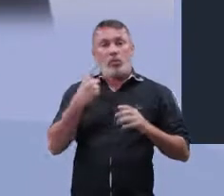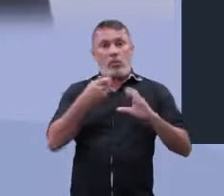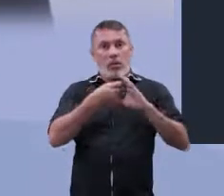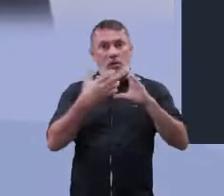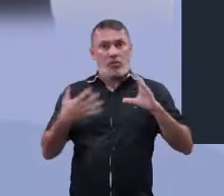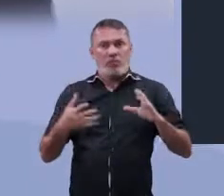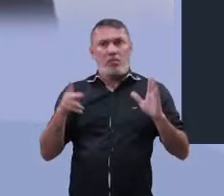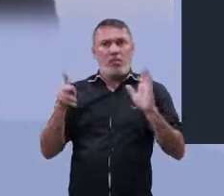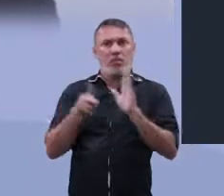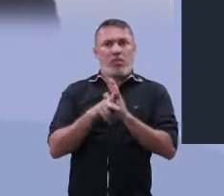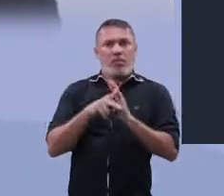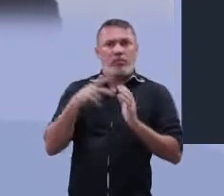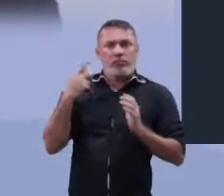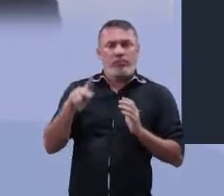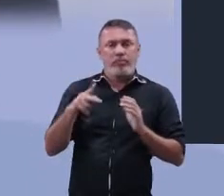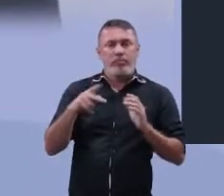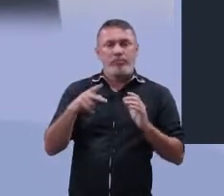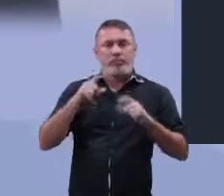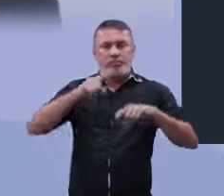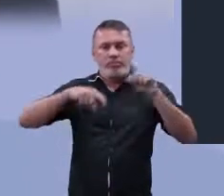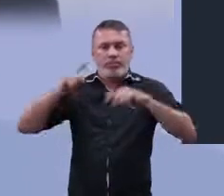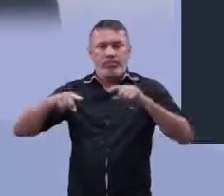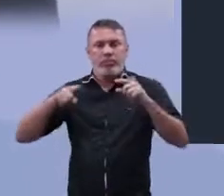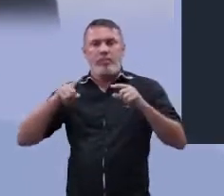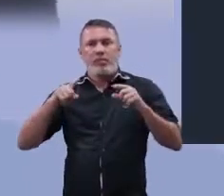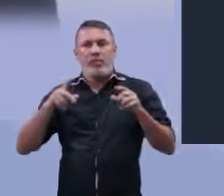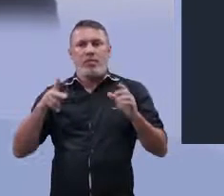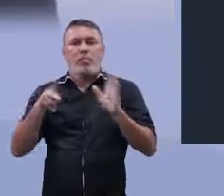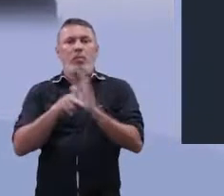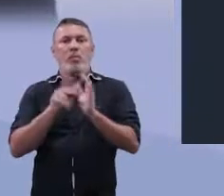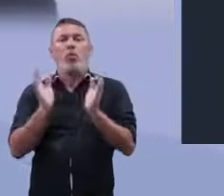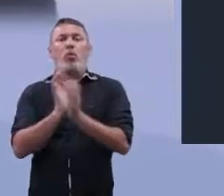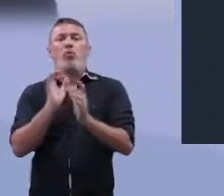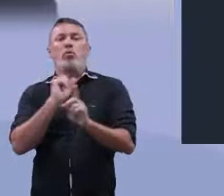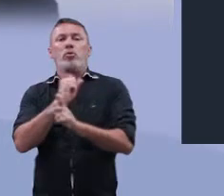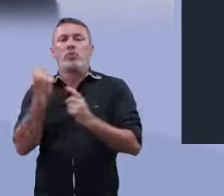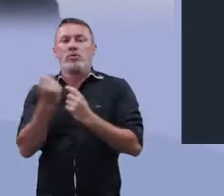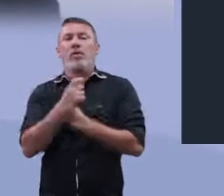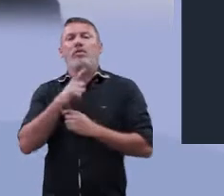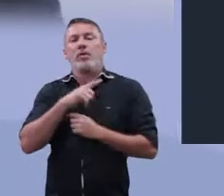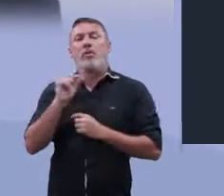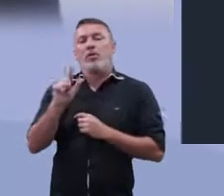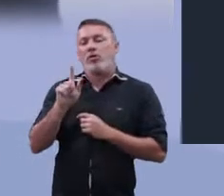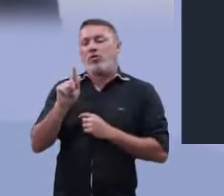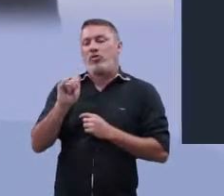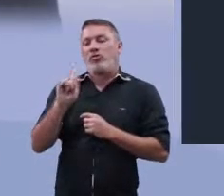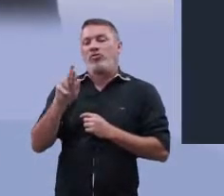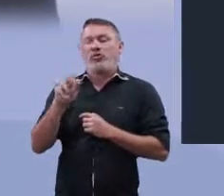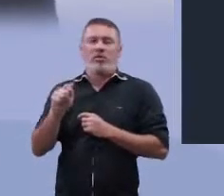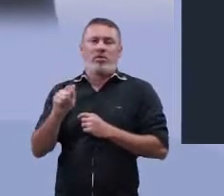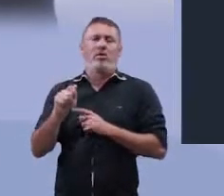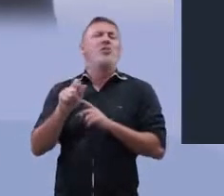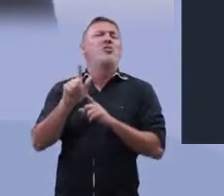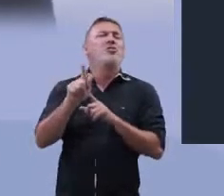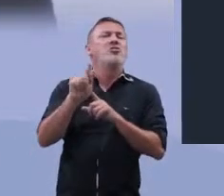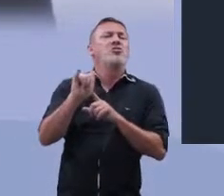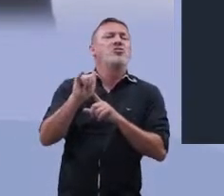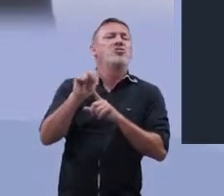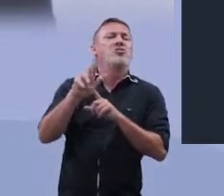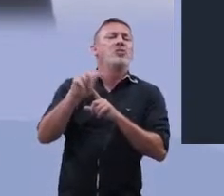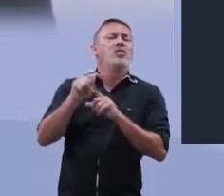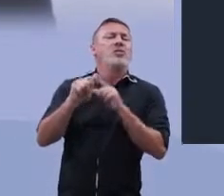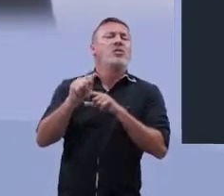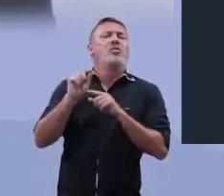Uma característica muito peculiar dessas variações, de acordo com o grupo social, são as gírias. As gírias são